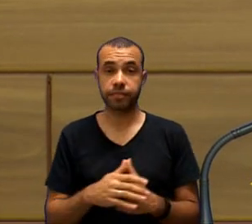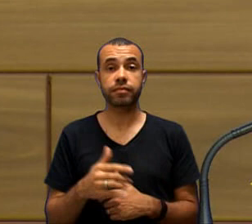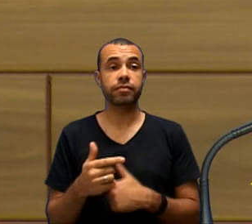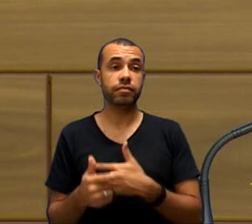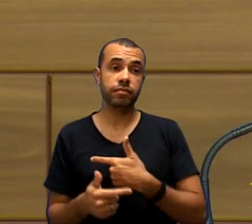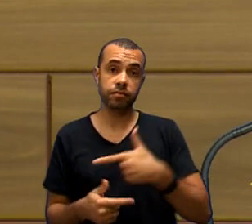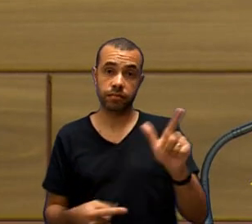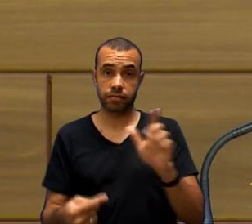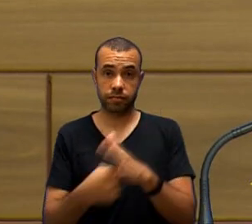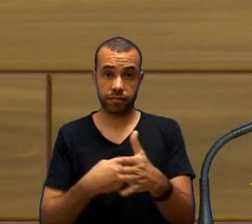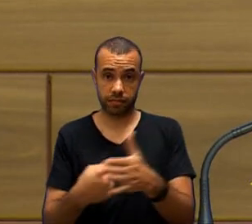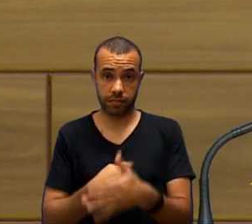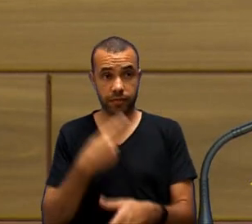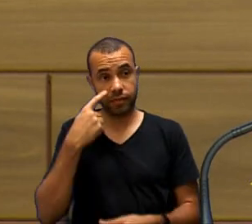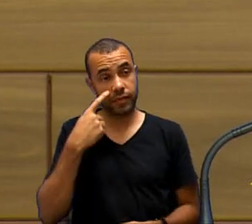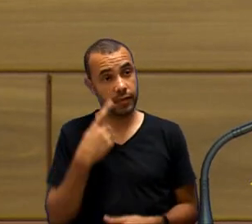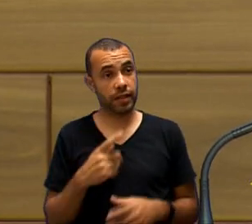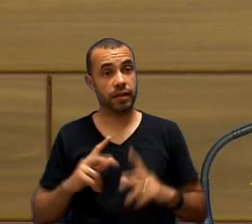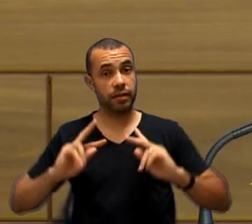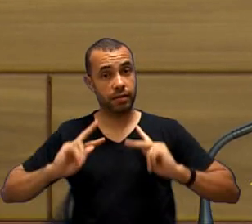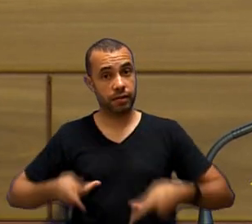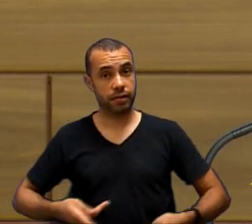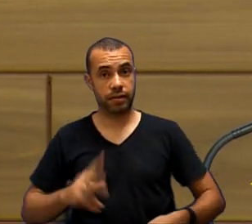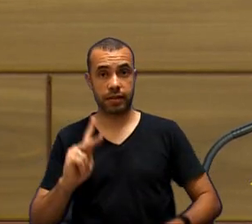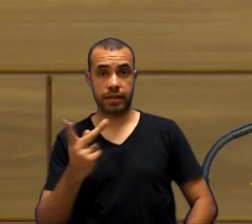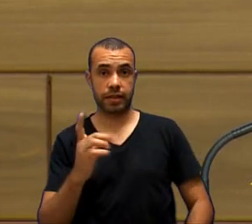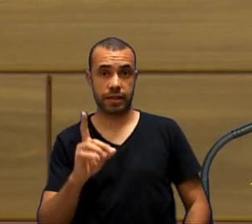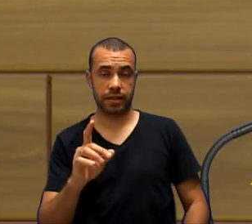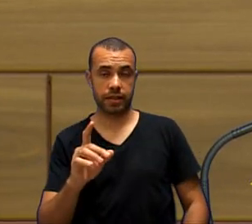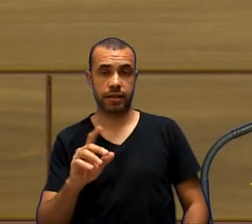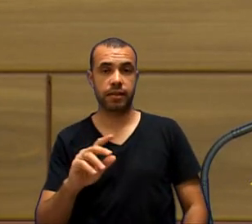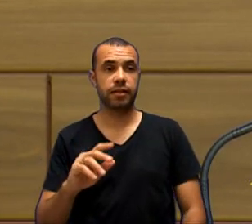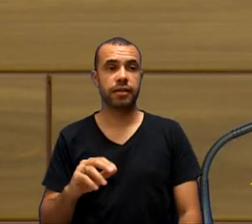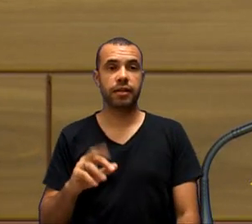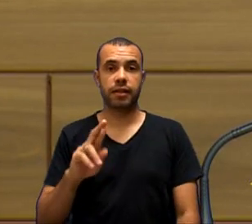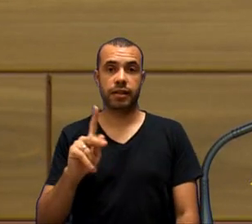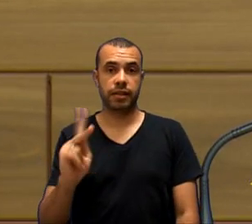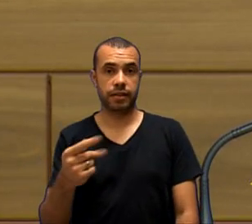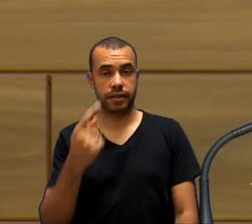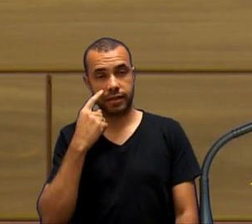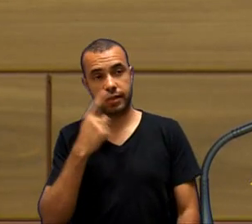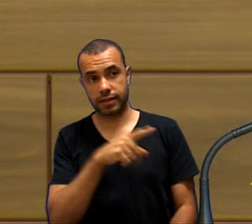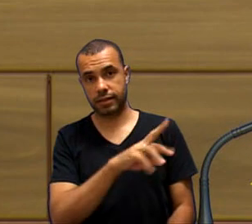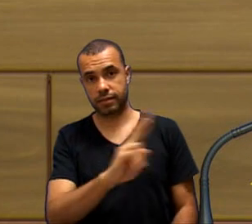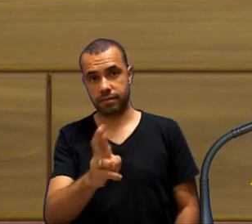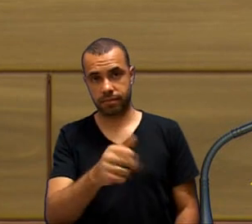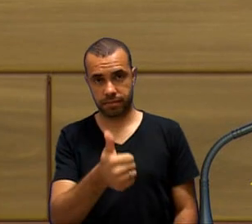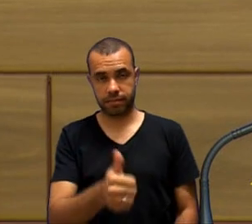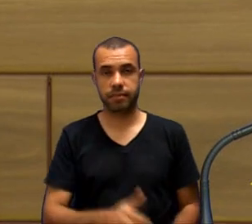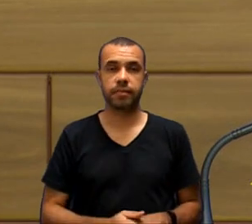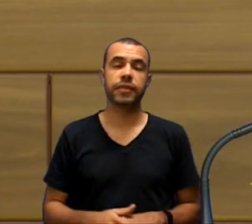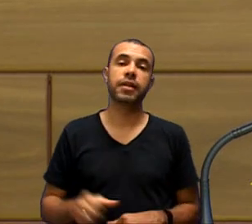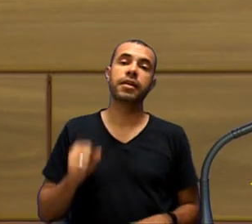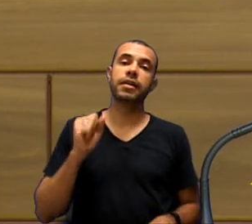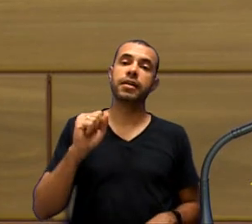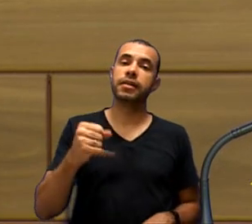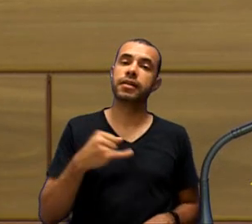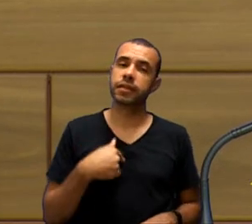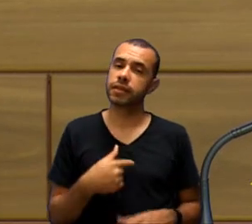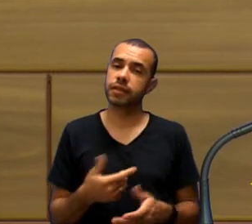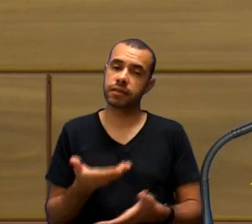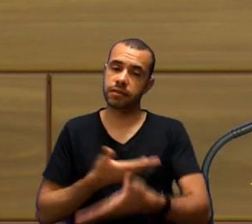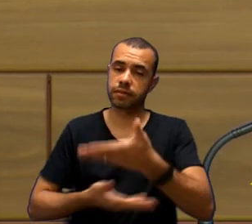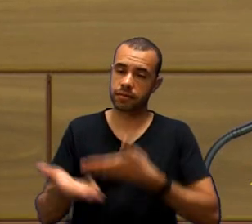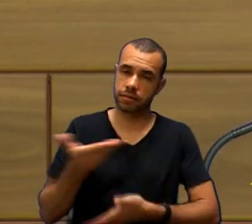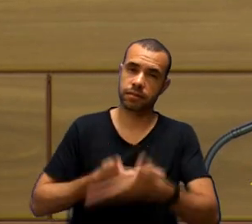vou deixar para o secretário de Recursos Humanos responder. Com relação aí a se está considerando aquele